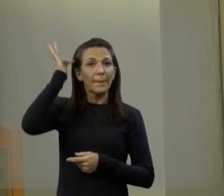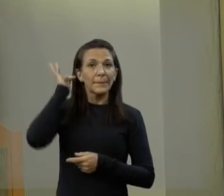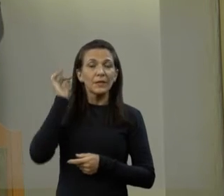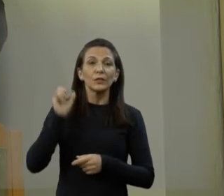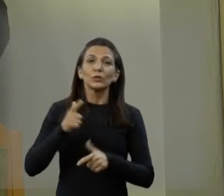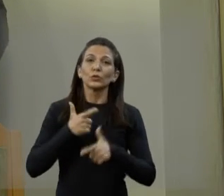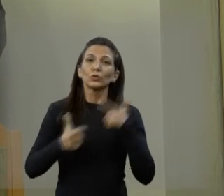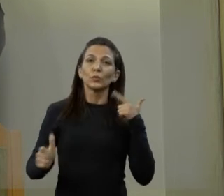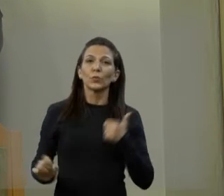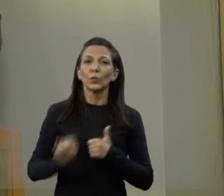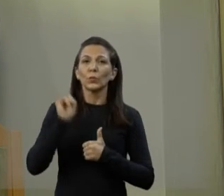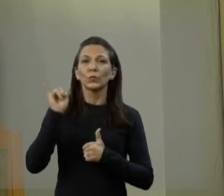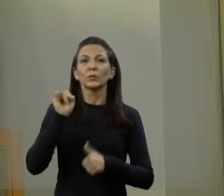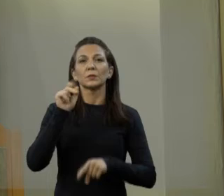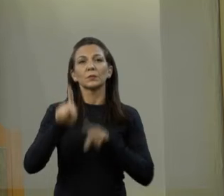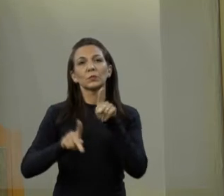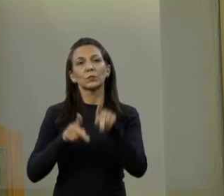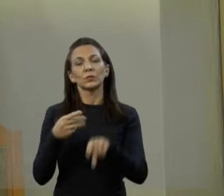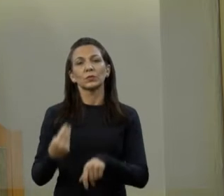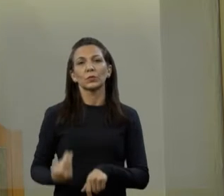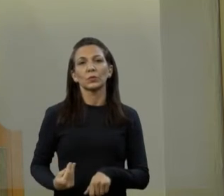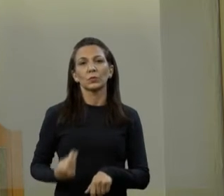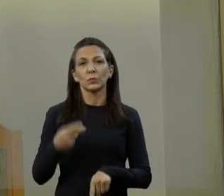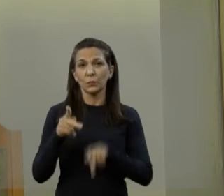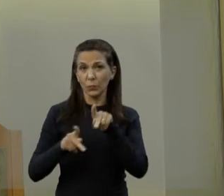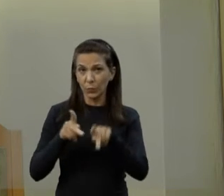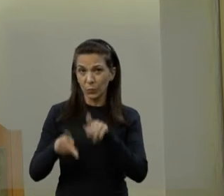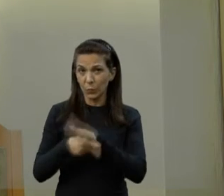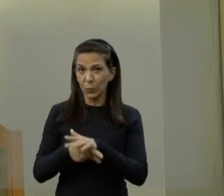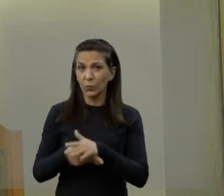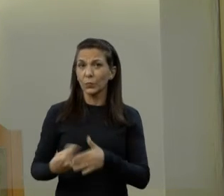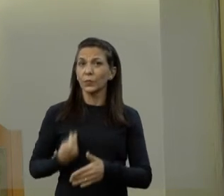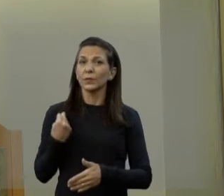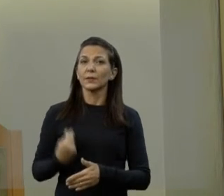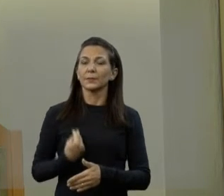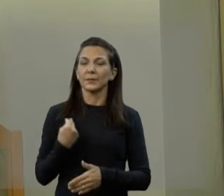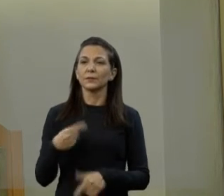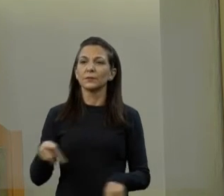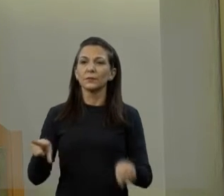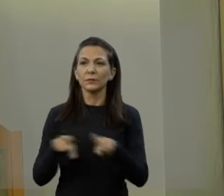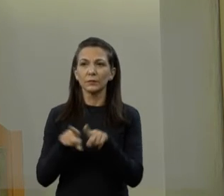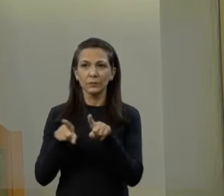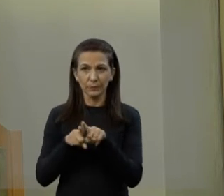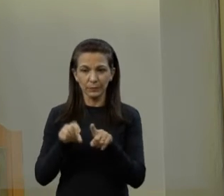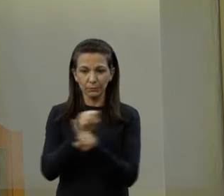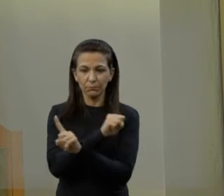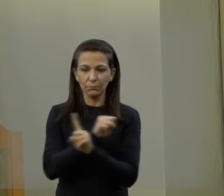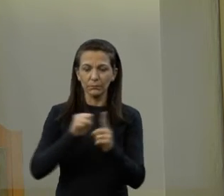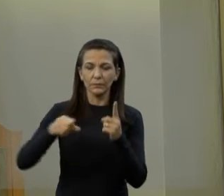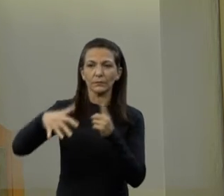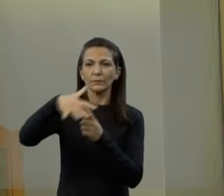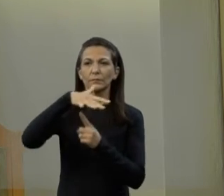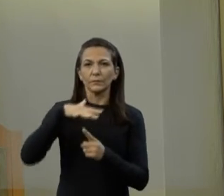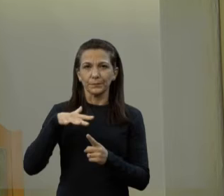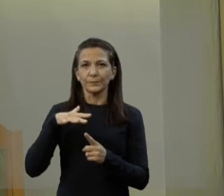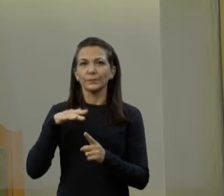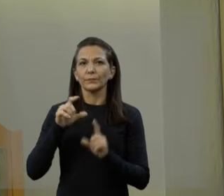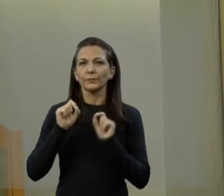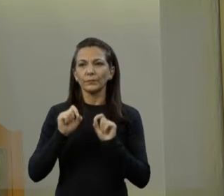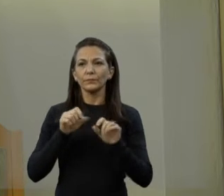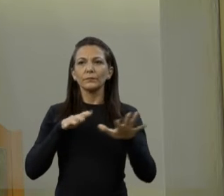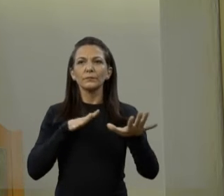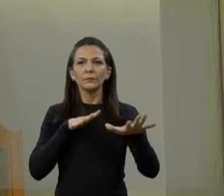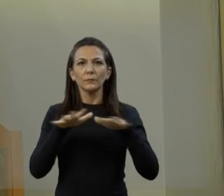que tange a importância da Participação Popular no que tange a importância do fomento da sociedade em termos